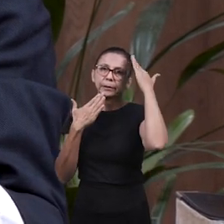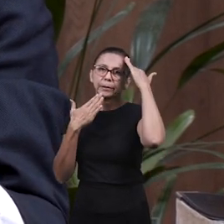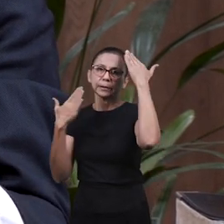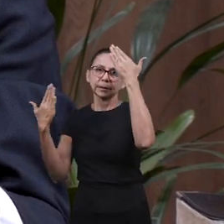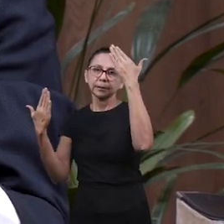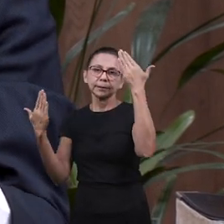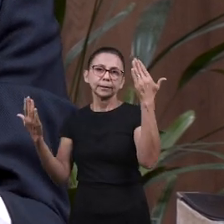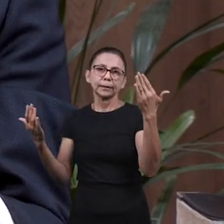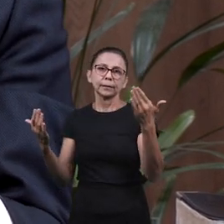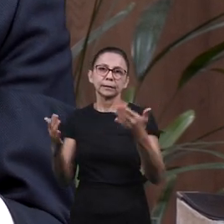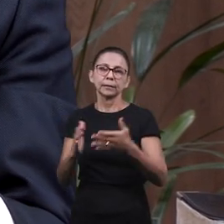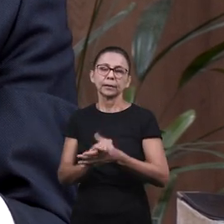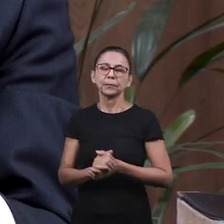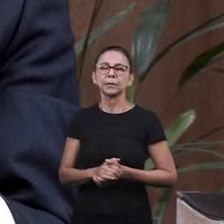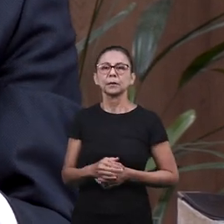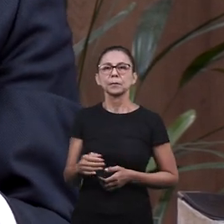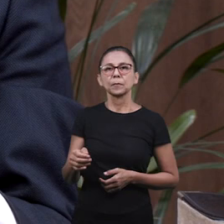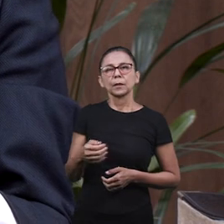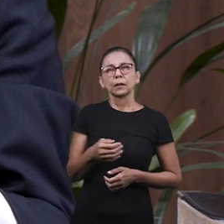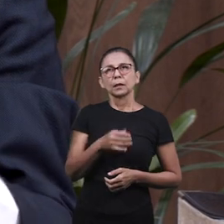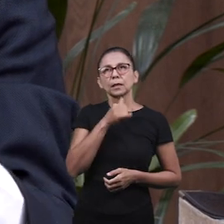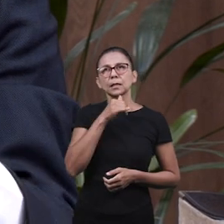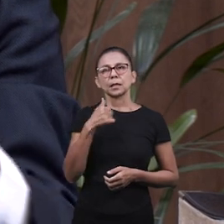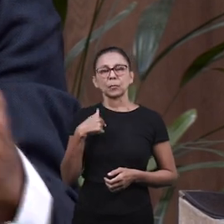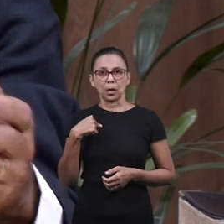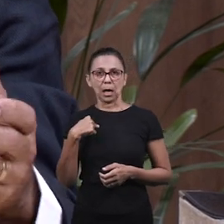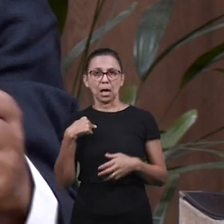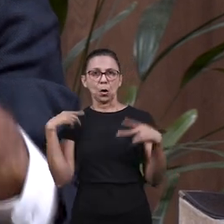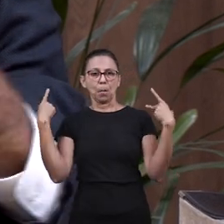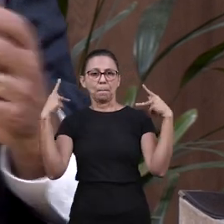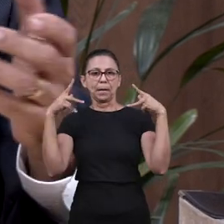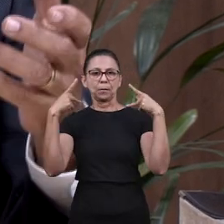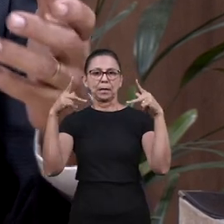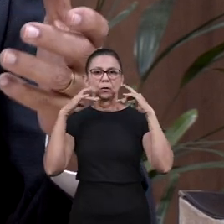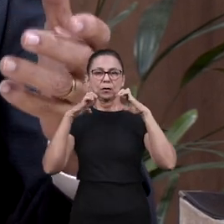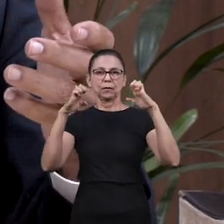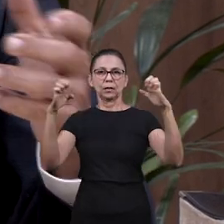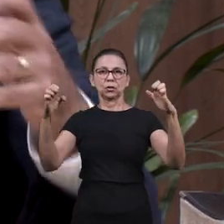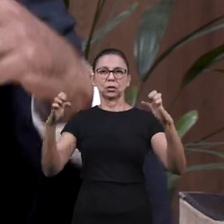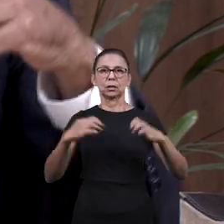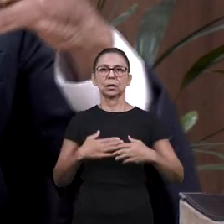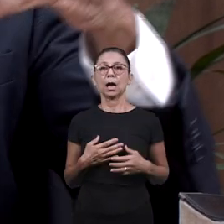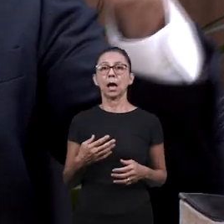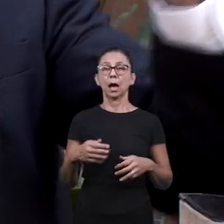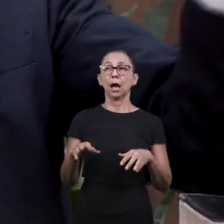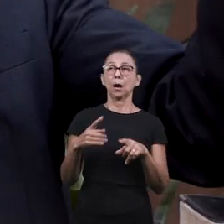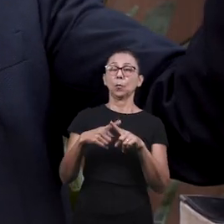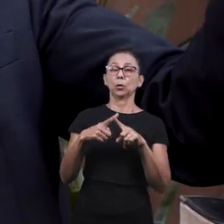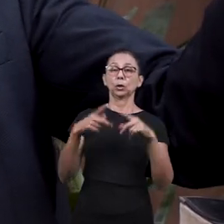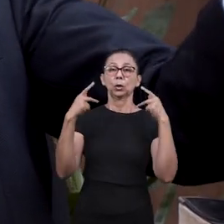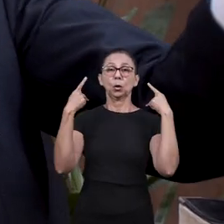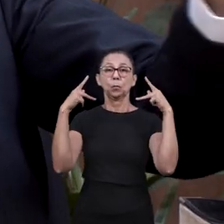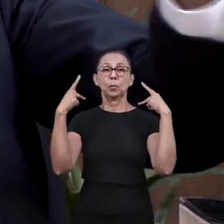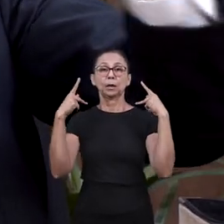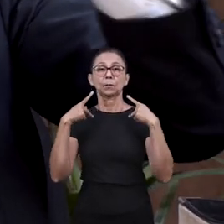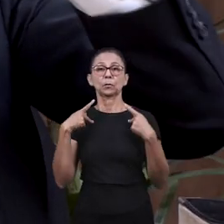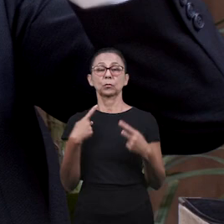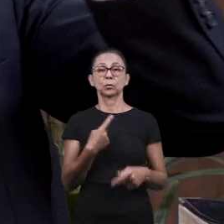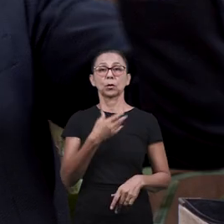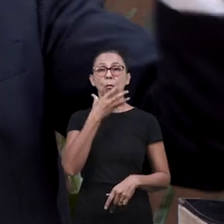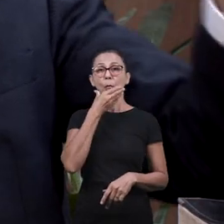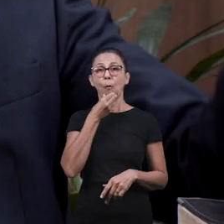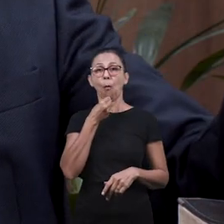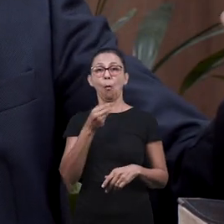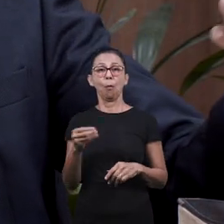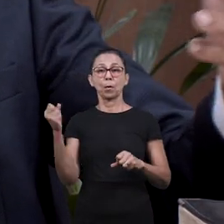isso. Eu prego o evangelho, mas eu não prego o evangelho porque eu sou maior, que eu sou o homem poderoso, o